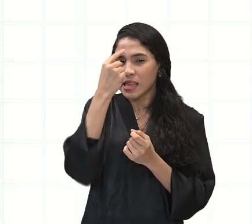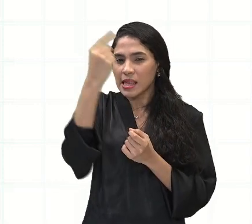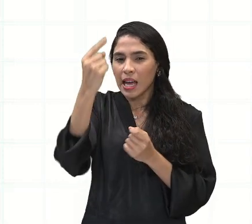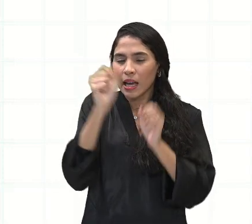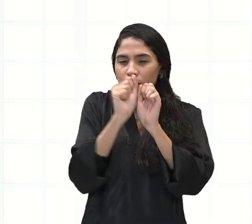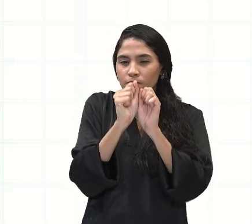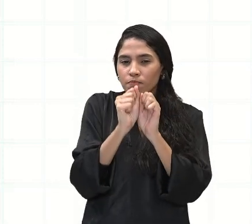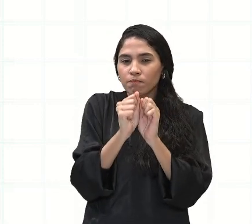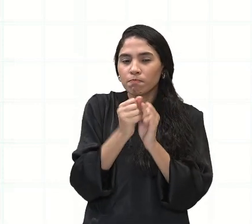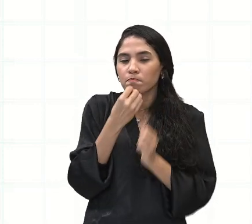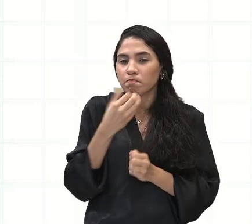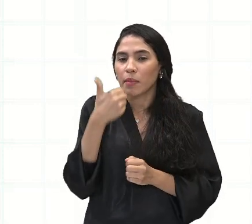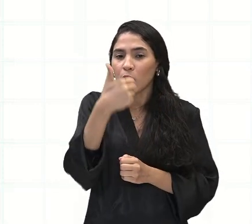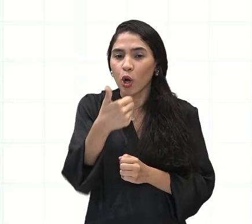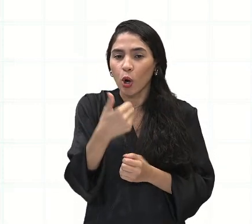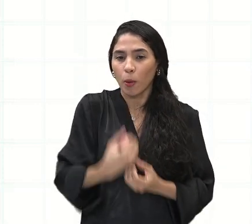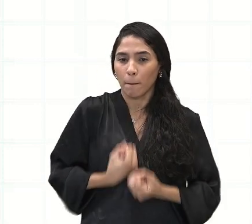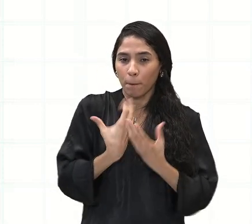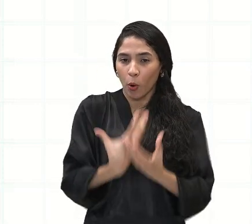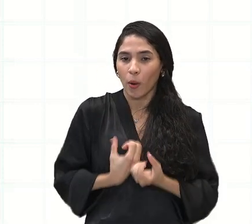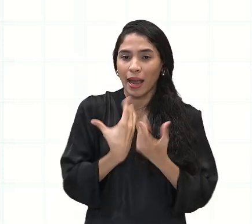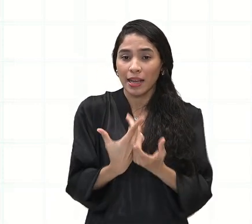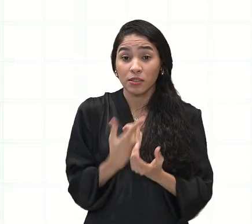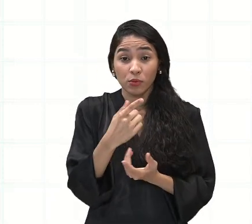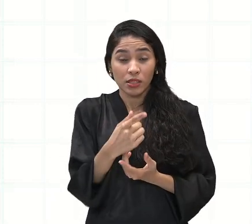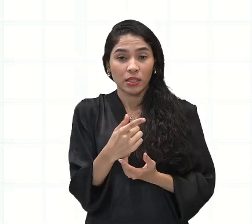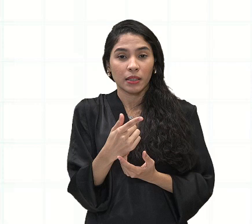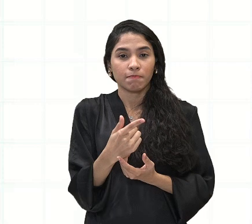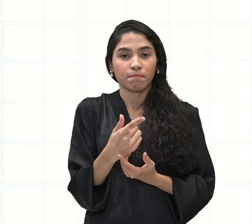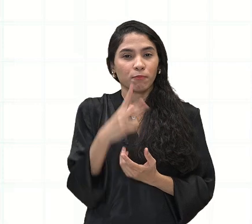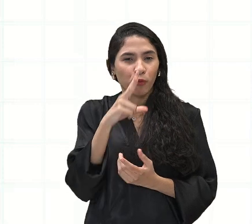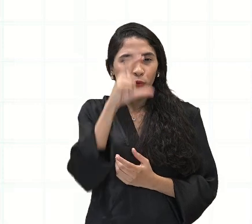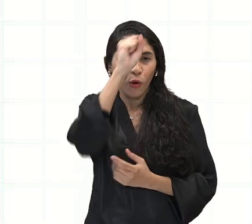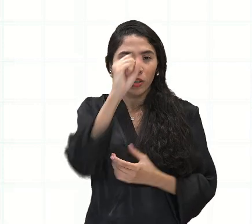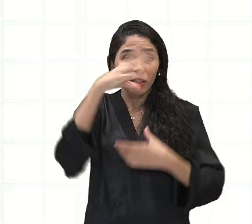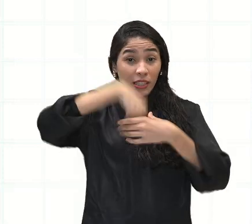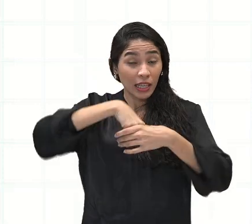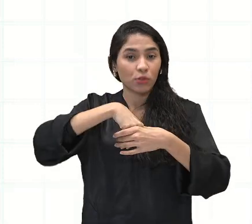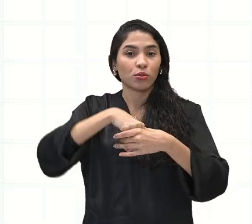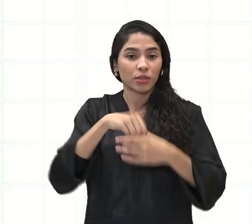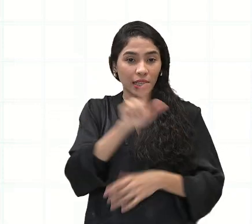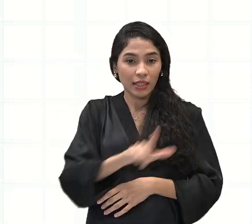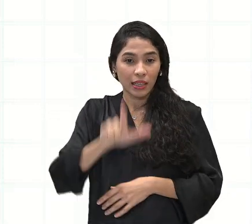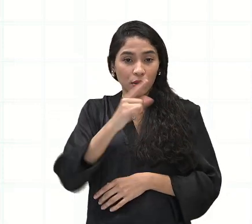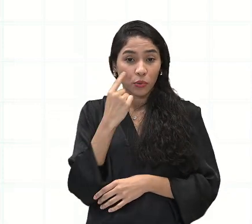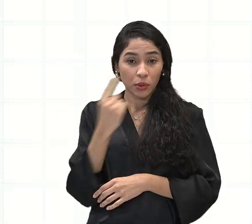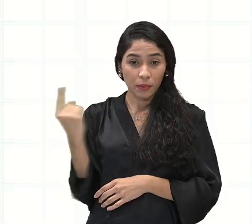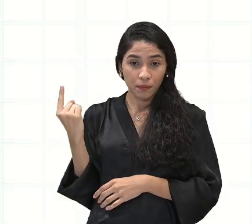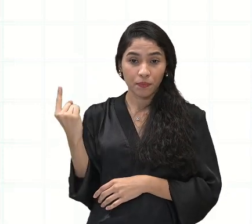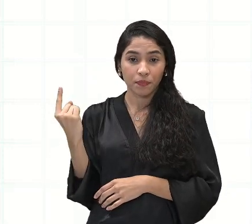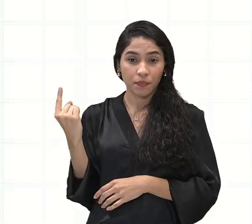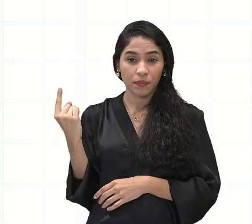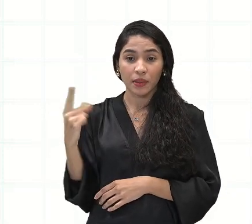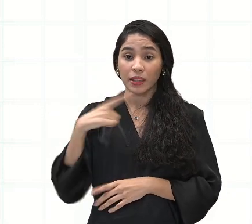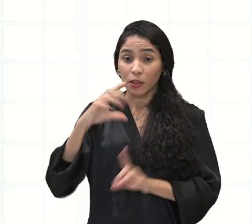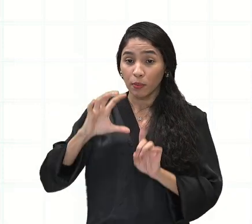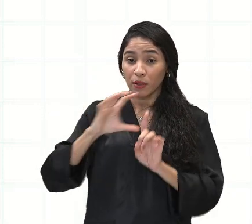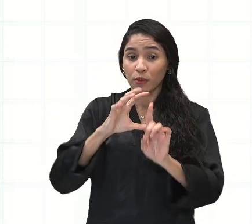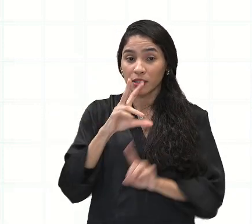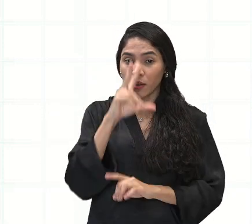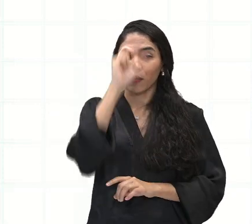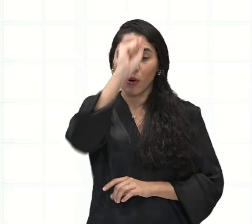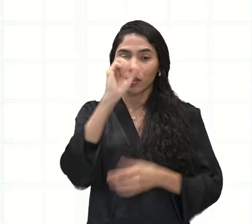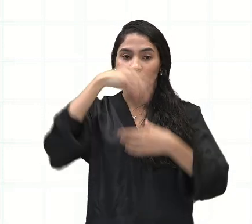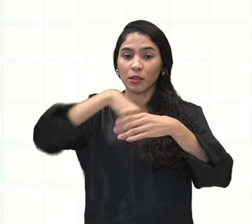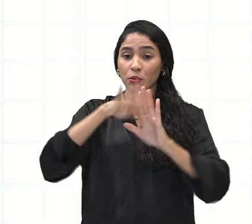e aí você consegue compreender aquilo de uma forma mais intensa, estimulando a imaginação do leitor e conferindo maior impacto ao texto.